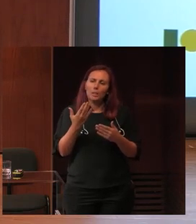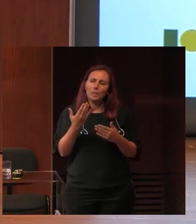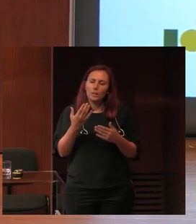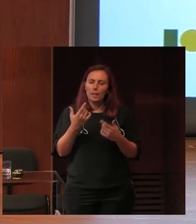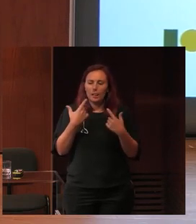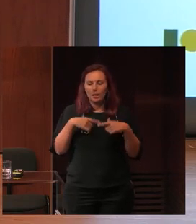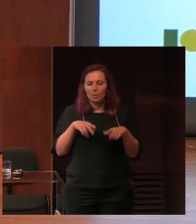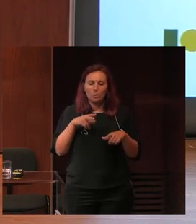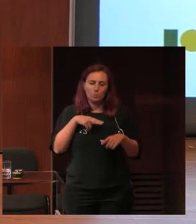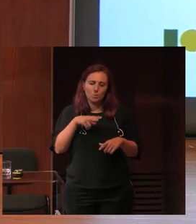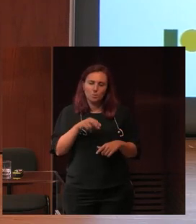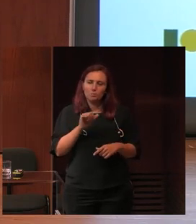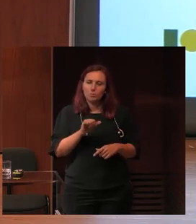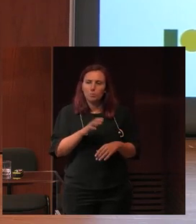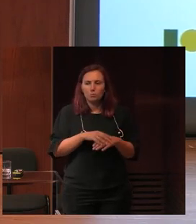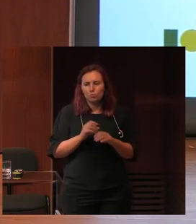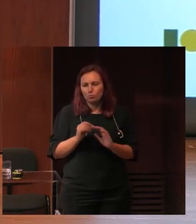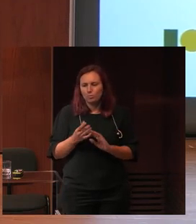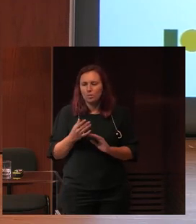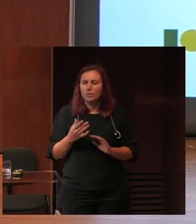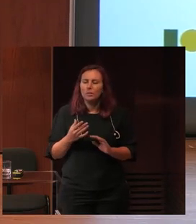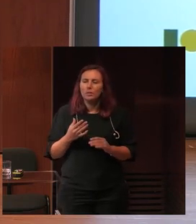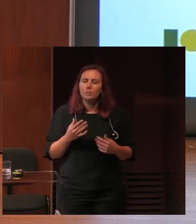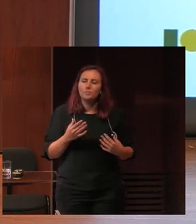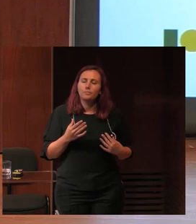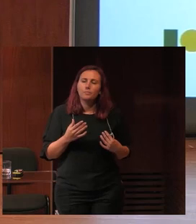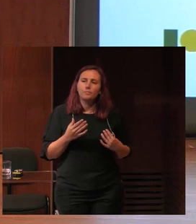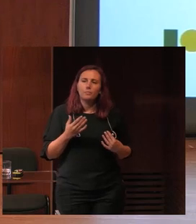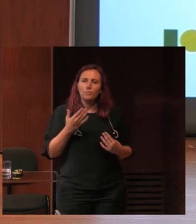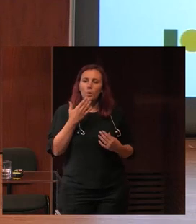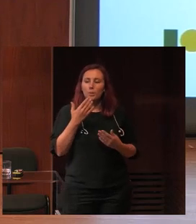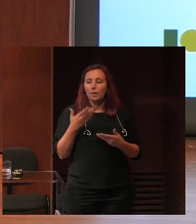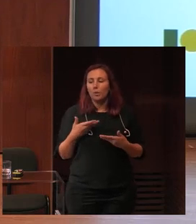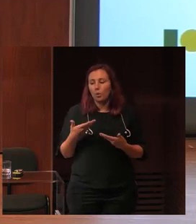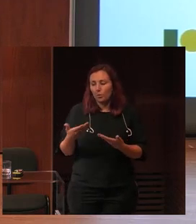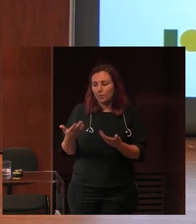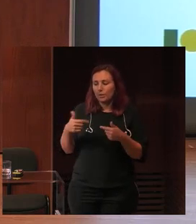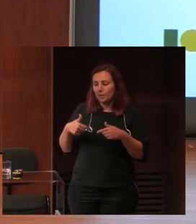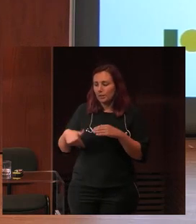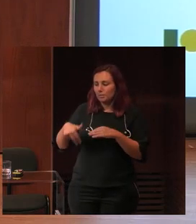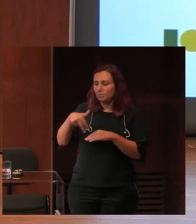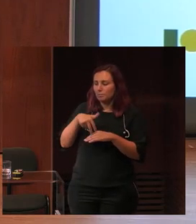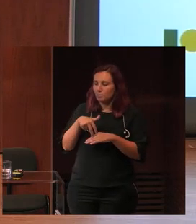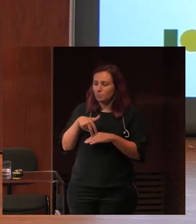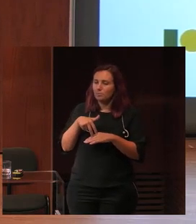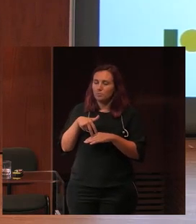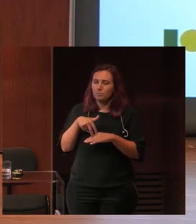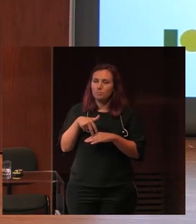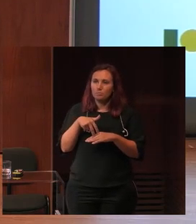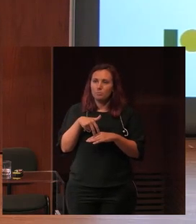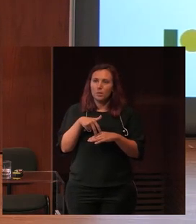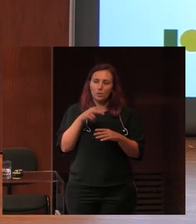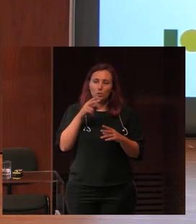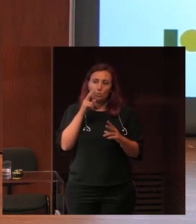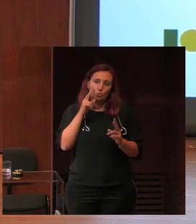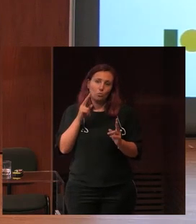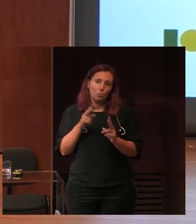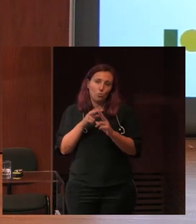língua. Muito rapidamente, em primeiro lugar, portanto, agradecer o convite para estar aqui neste